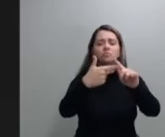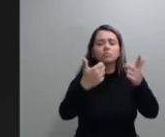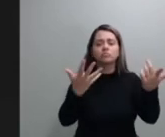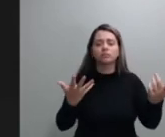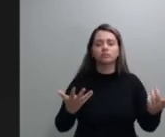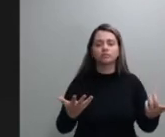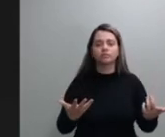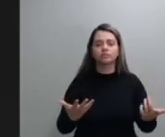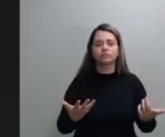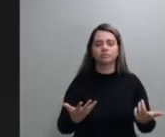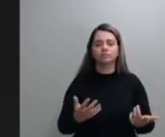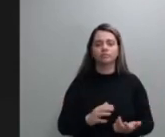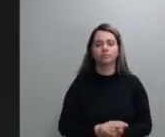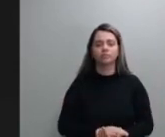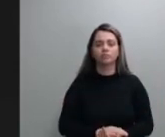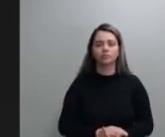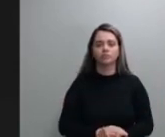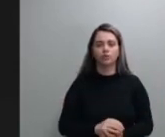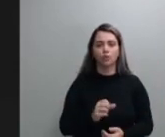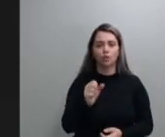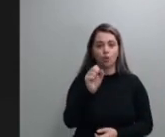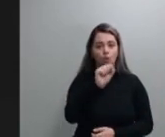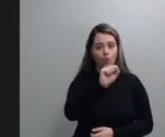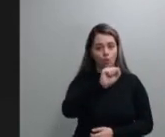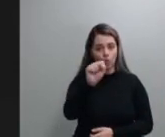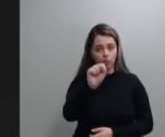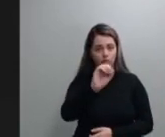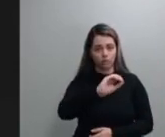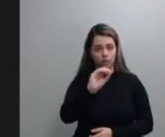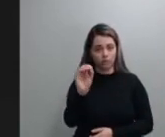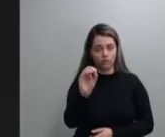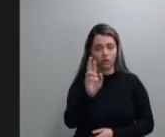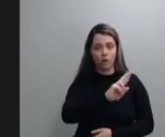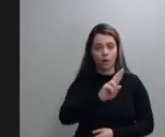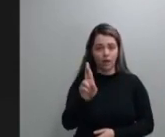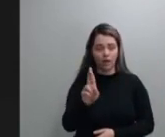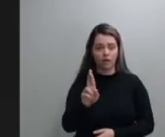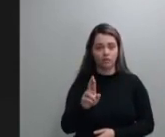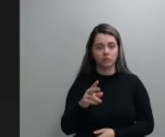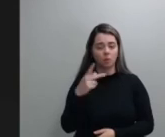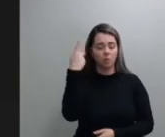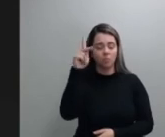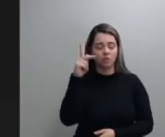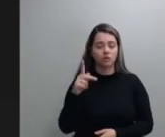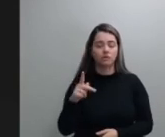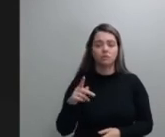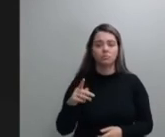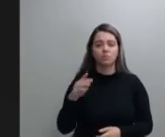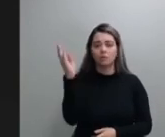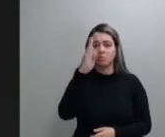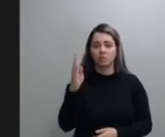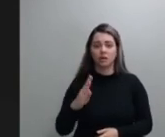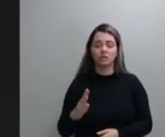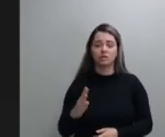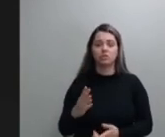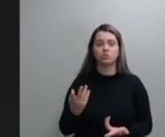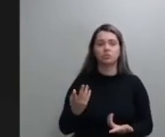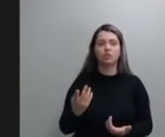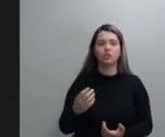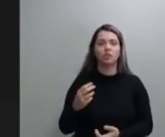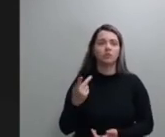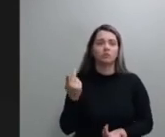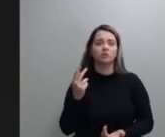custavam 800 reais uma passagem de Brasília para Fortaleza já custa agora 2 mil reais